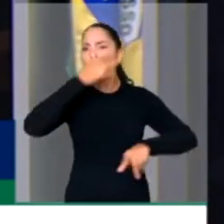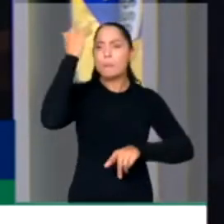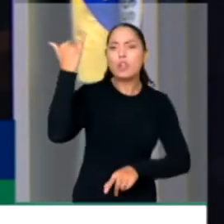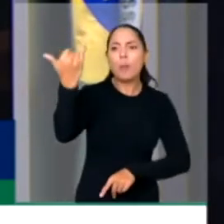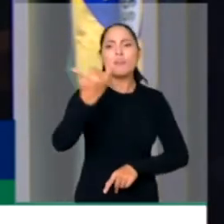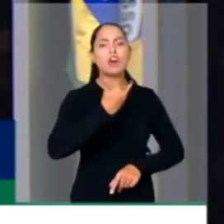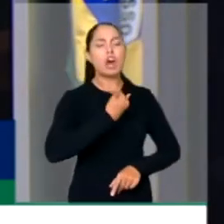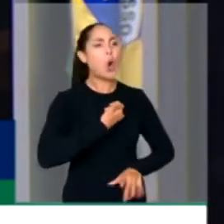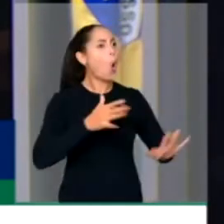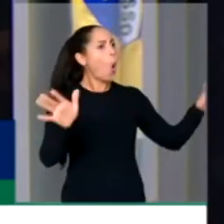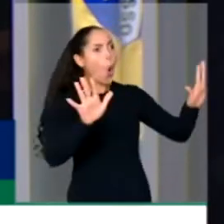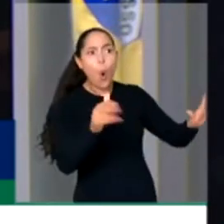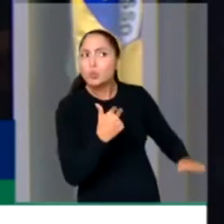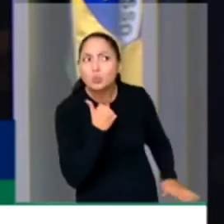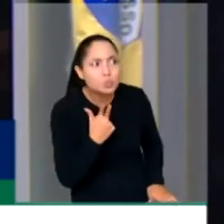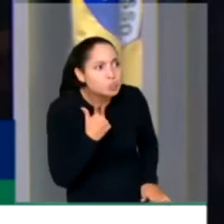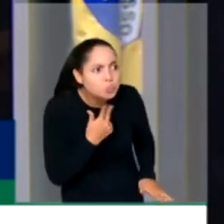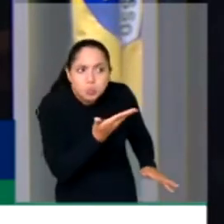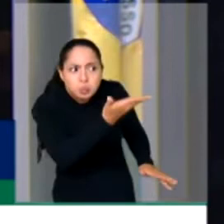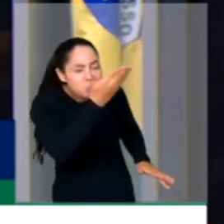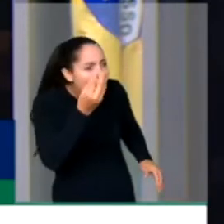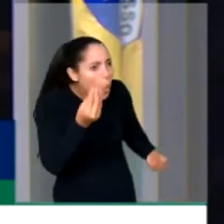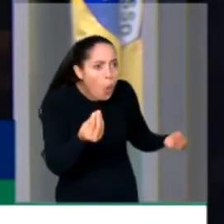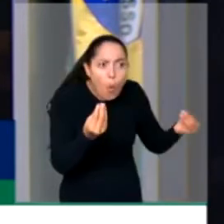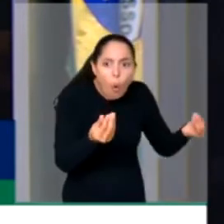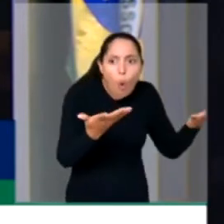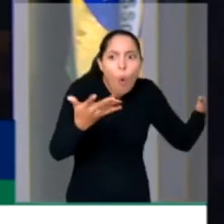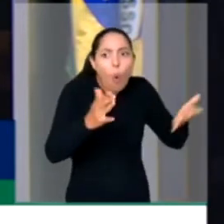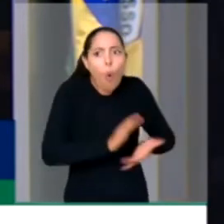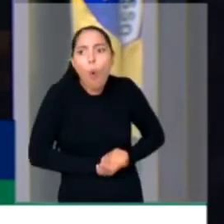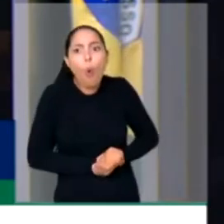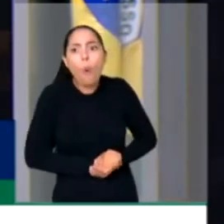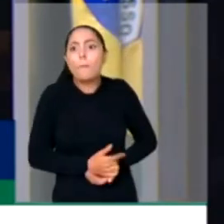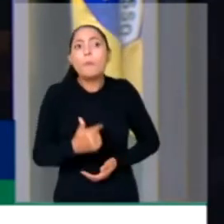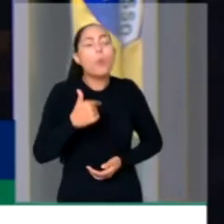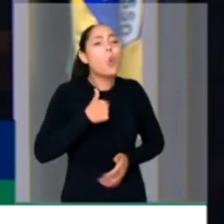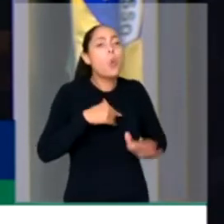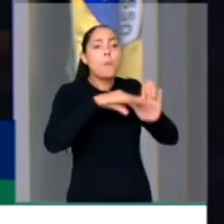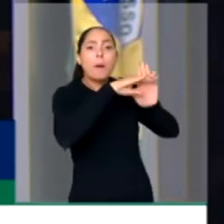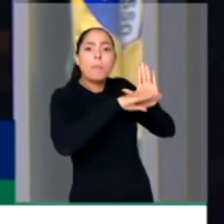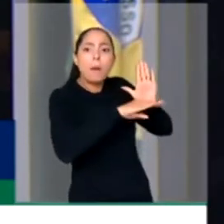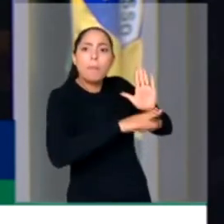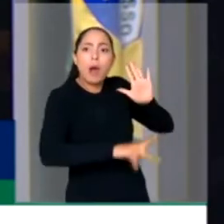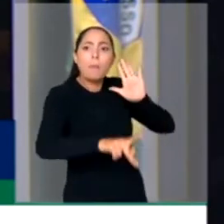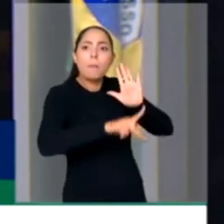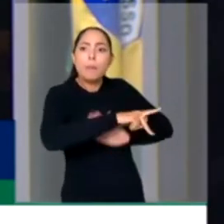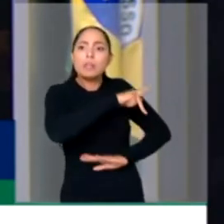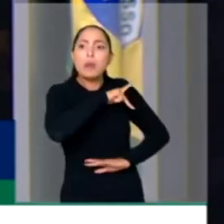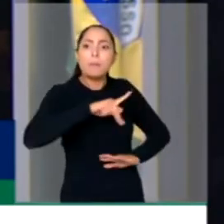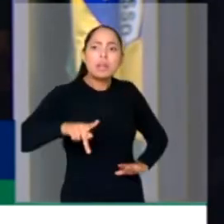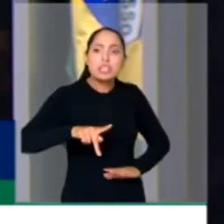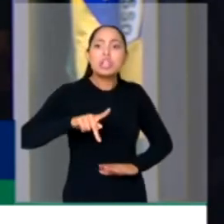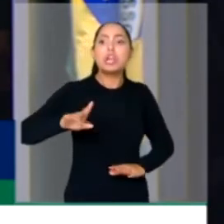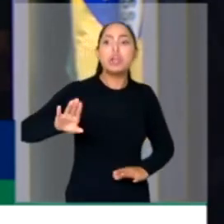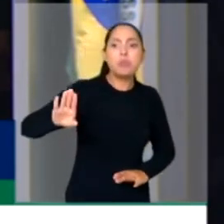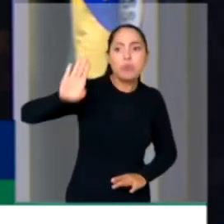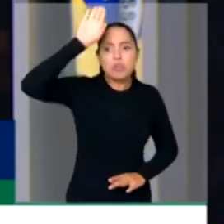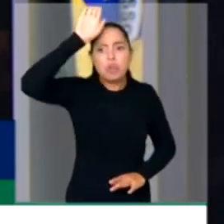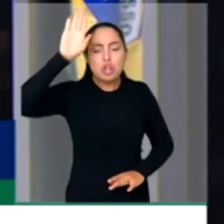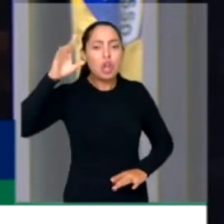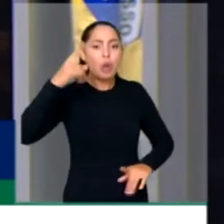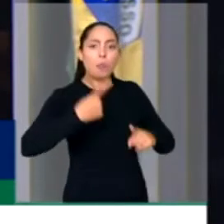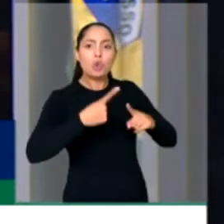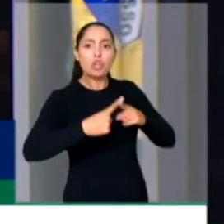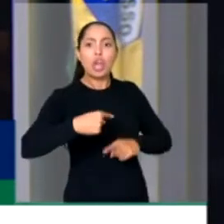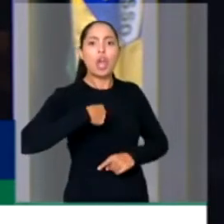que eu não deveria me candidatar porque não estaria na linha sucessória da presidência da República, porque não